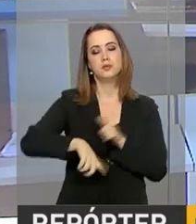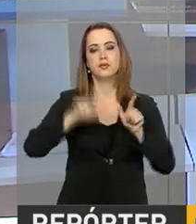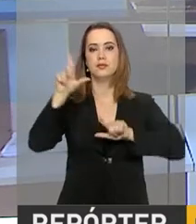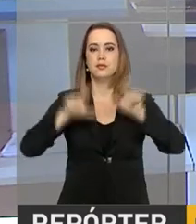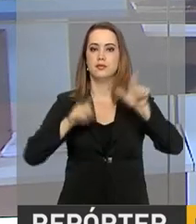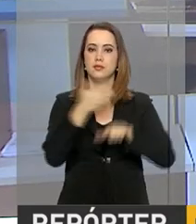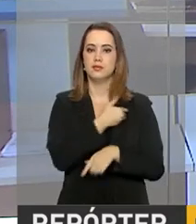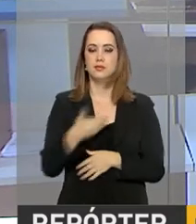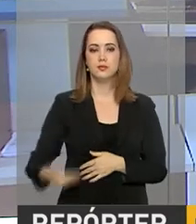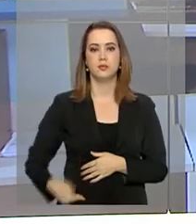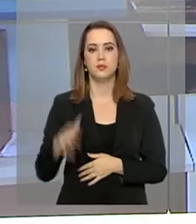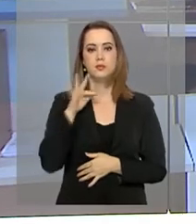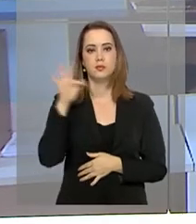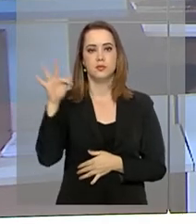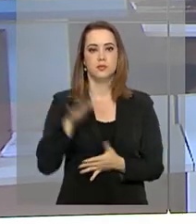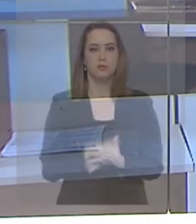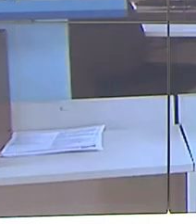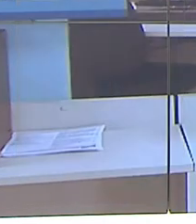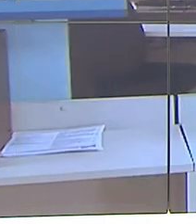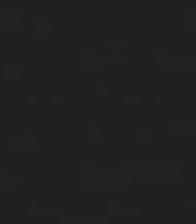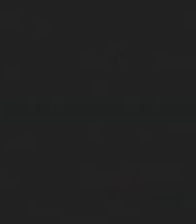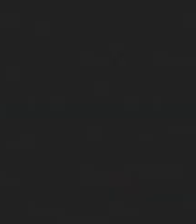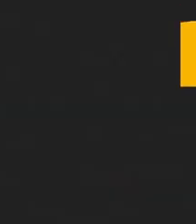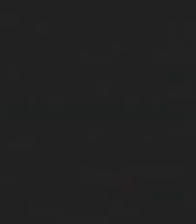nbr a tv do governo federal